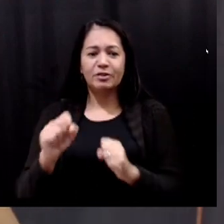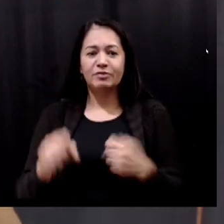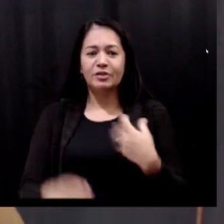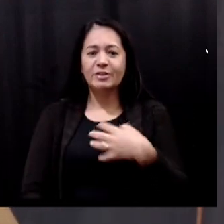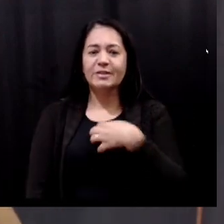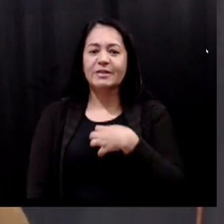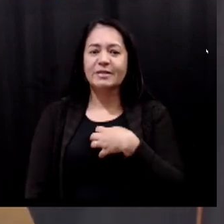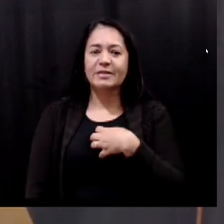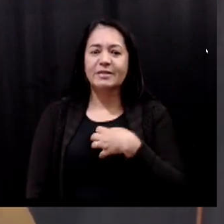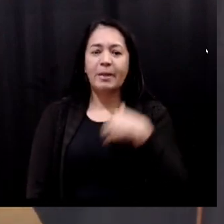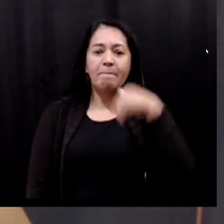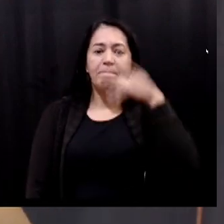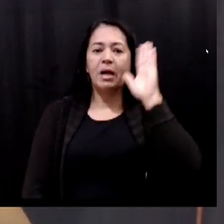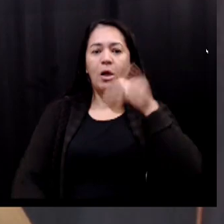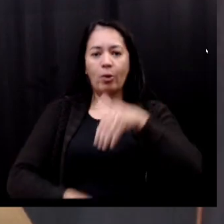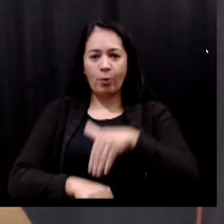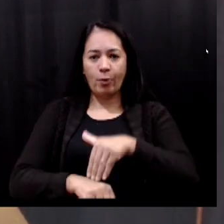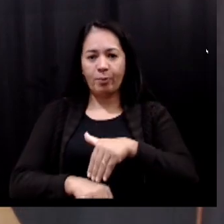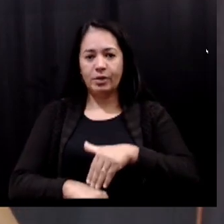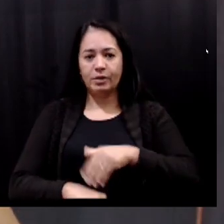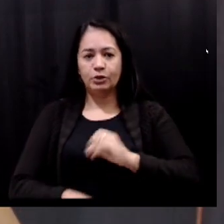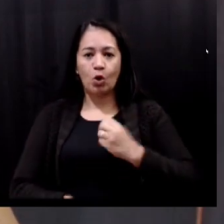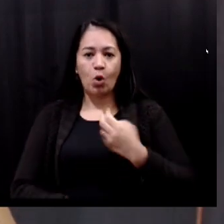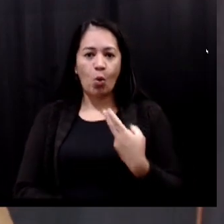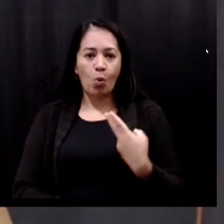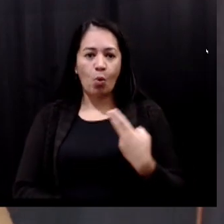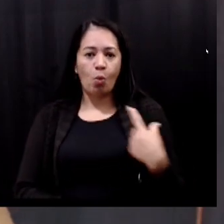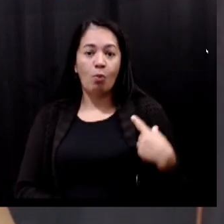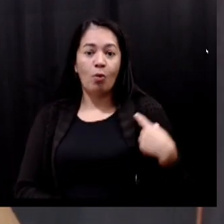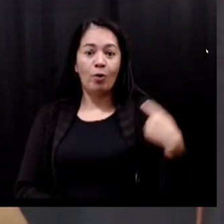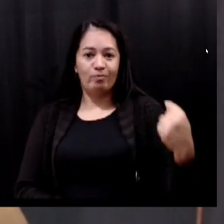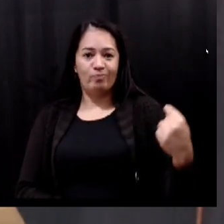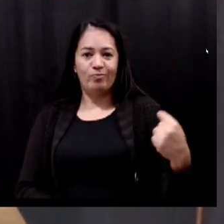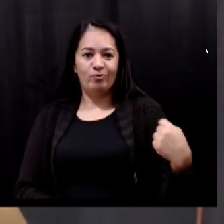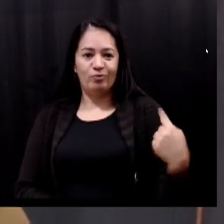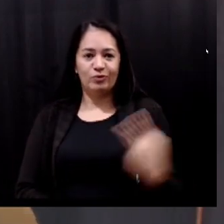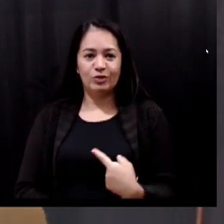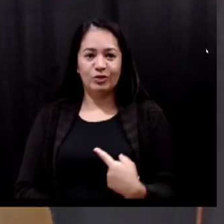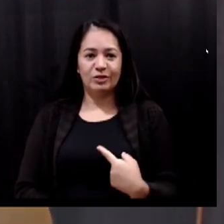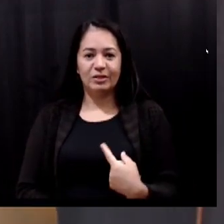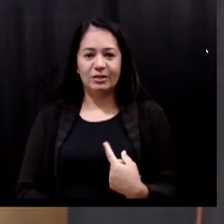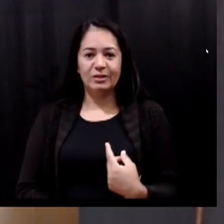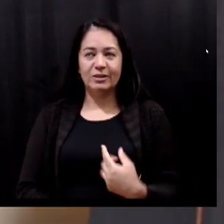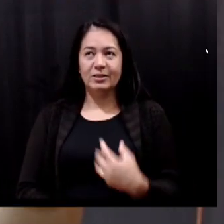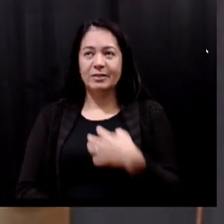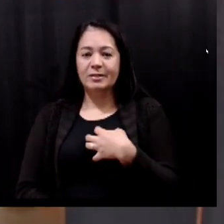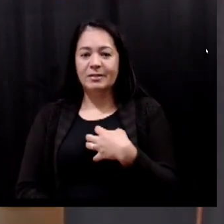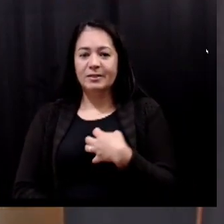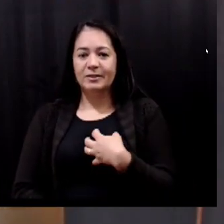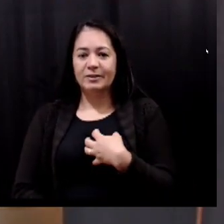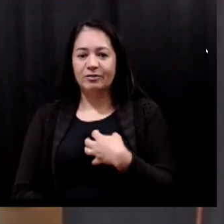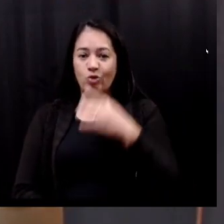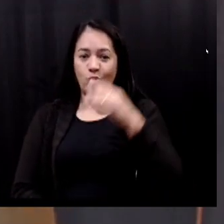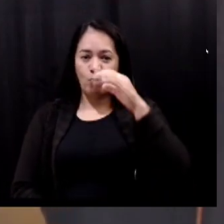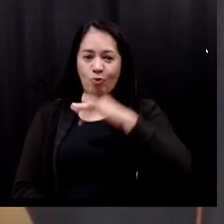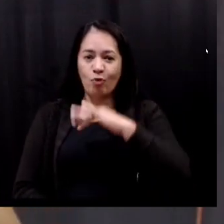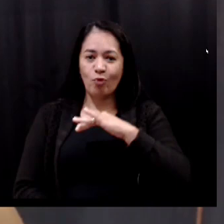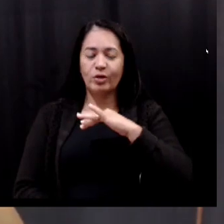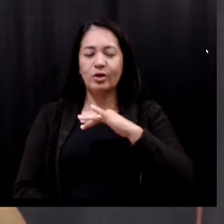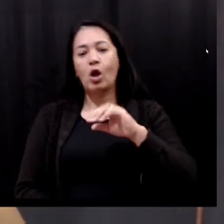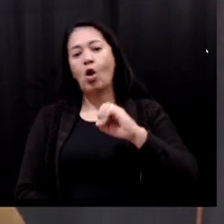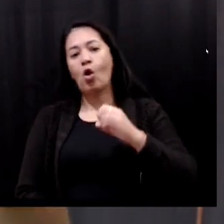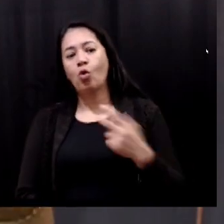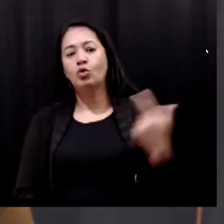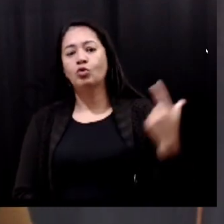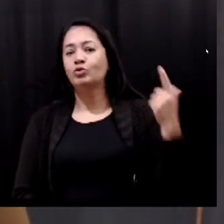culpado, ou por estar priorizando nós e se sentir egoísta, ou porque nós não estamos conseguindo fazer isso e se